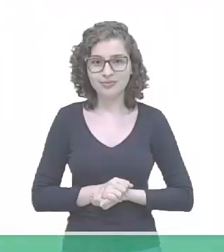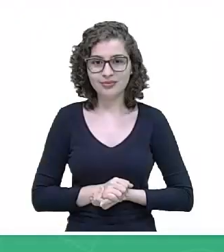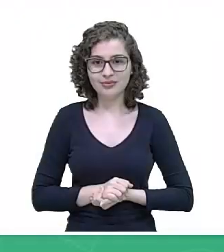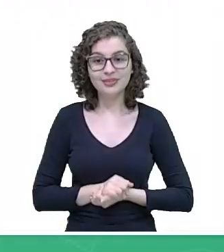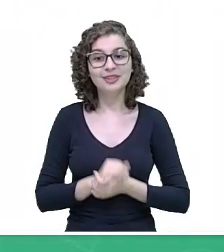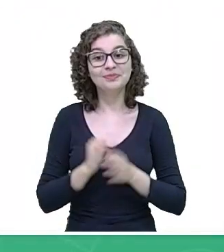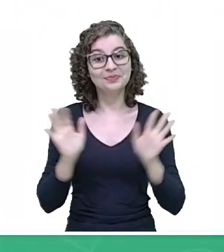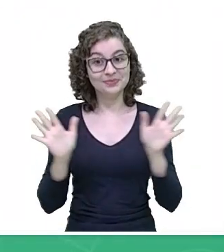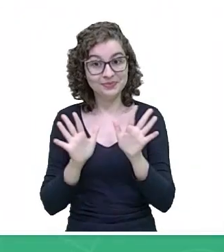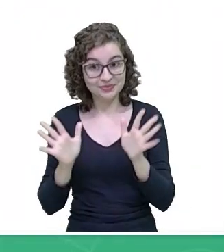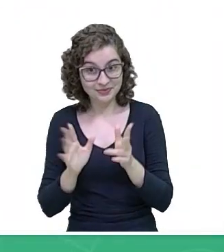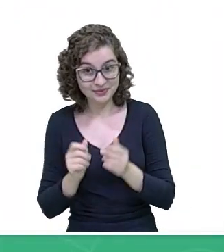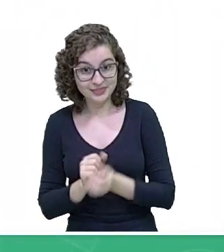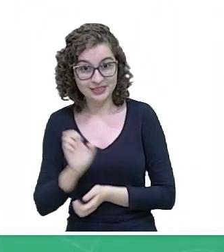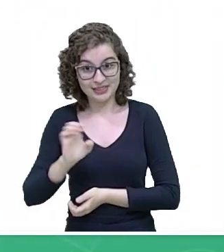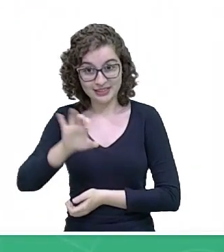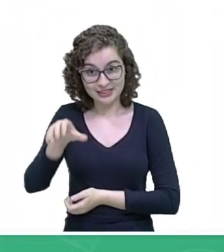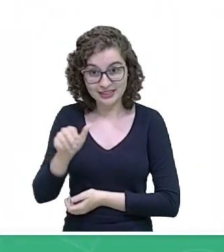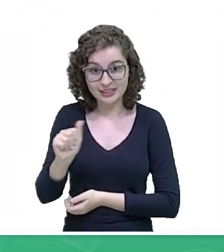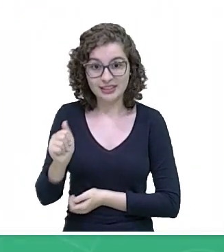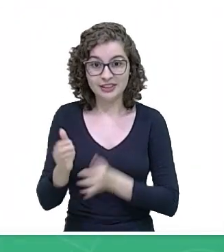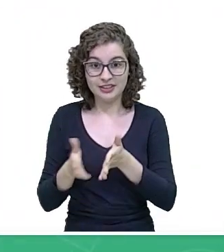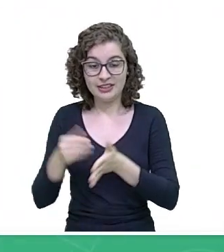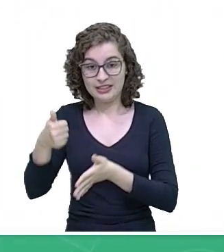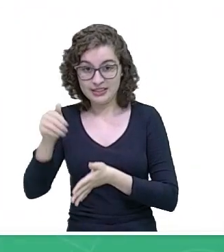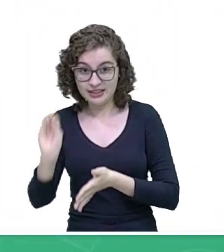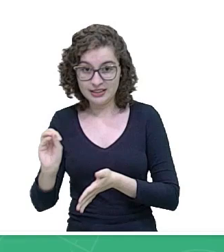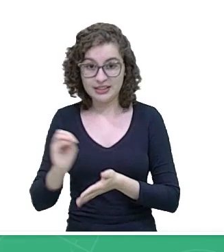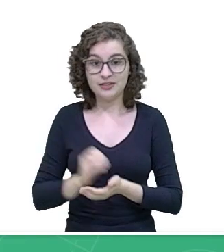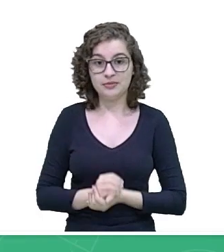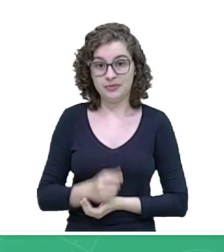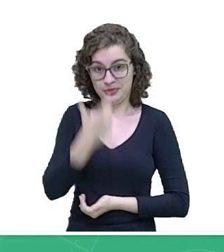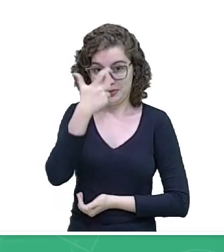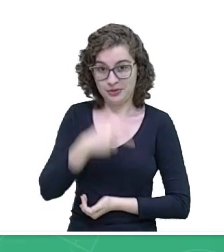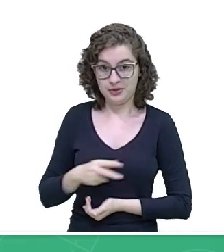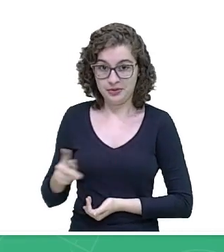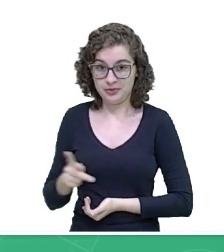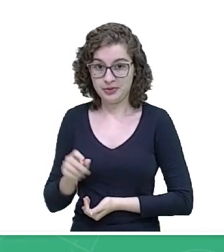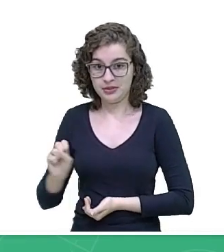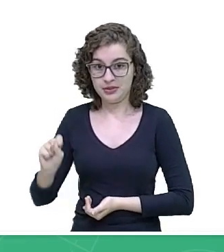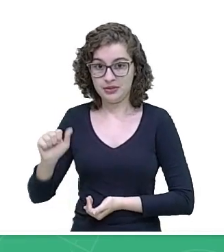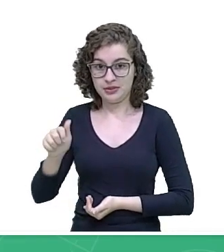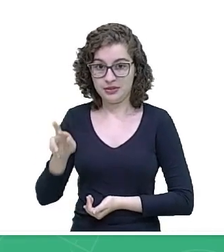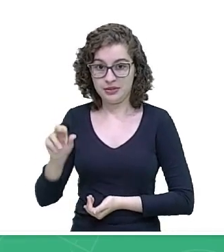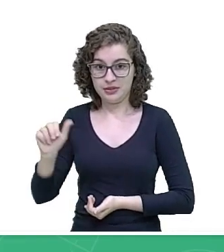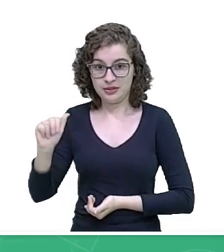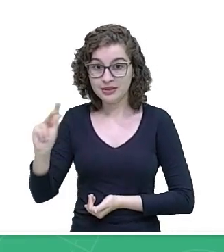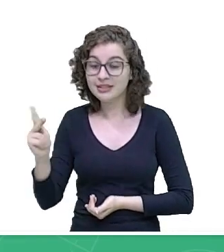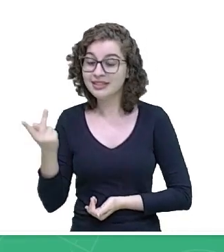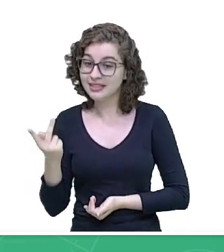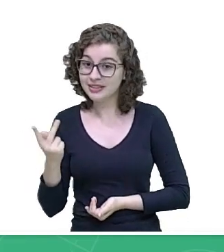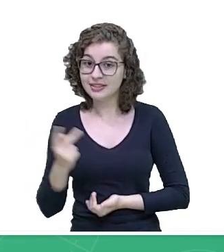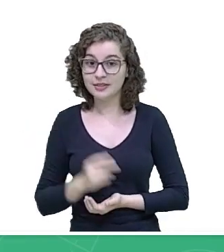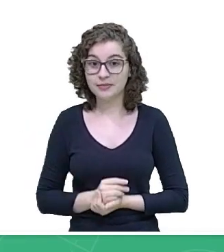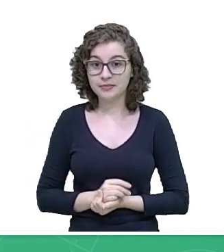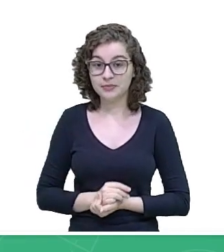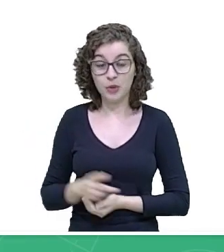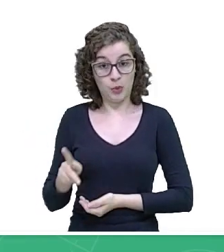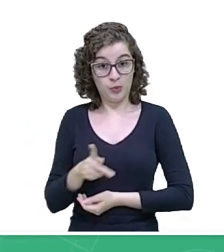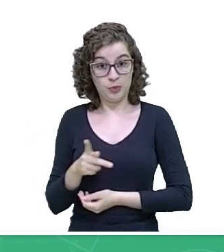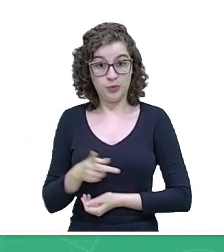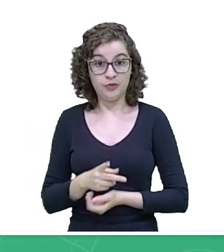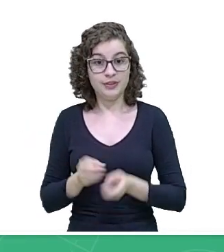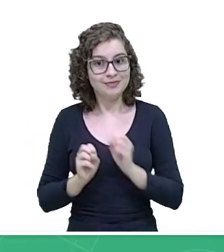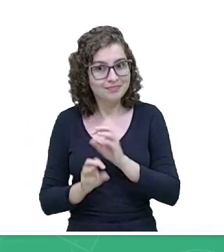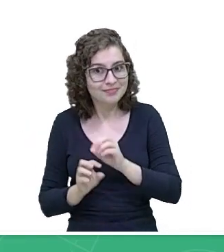Olá, alunos da EJA décima etapa. Eu sou a professora Sara Arinana, professora aí que vai